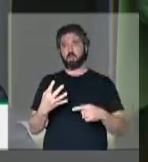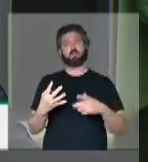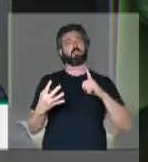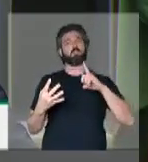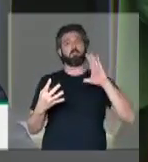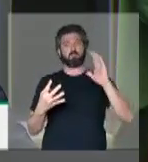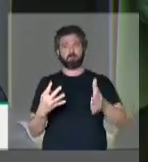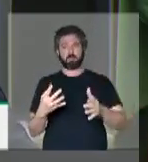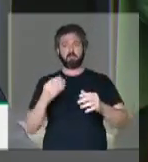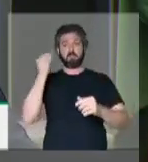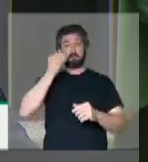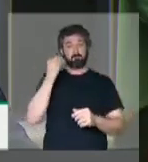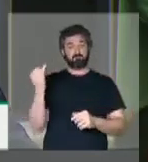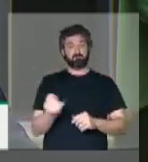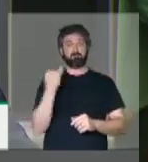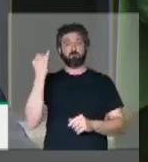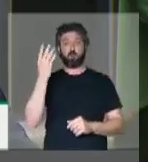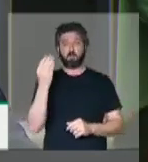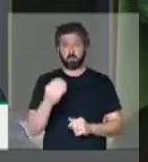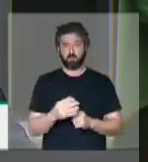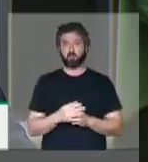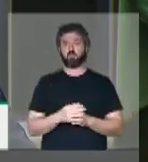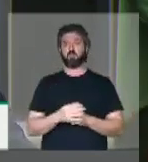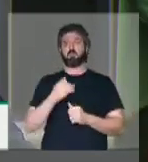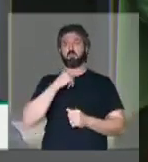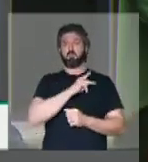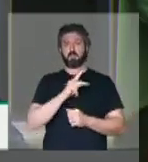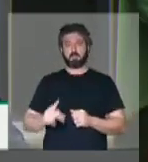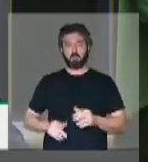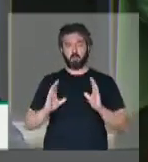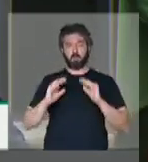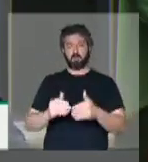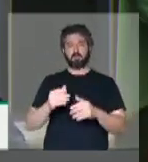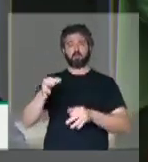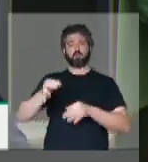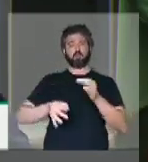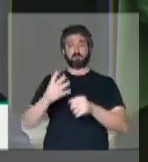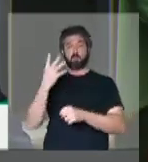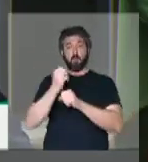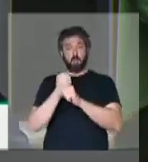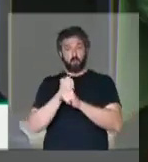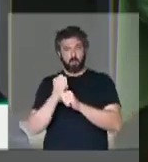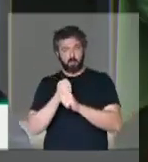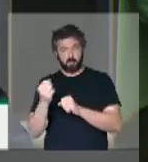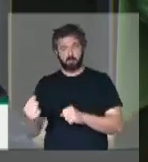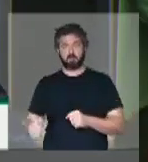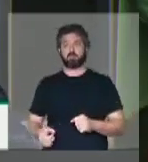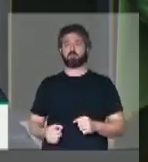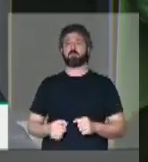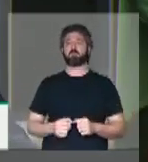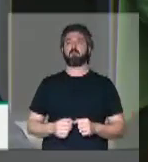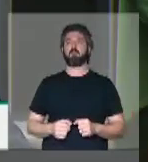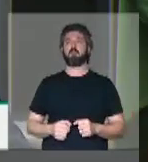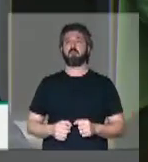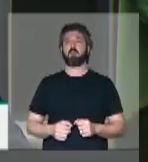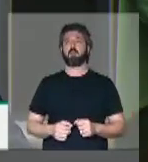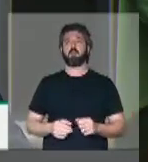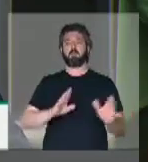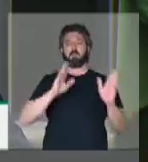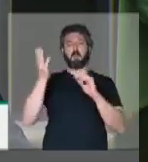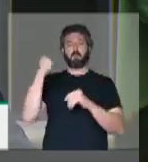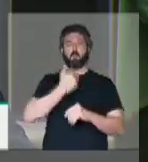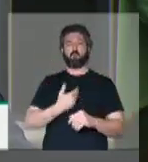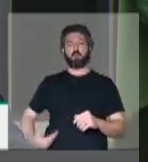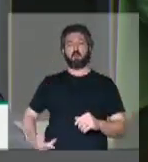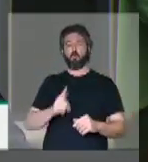algumas experiências importantes, fui presidente da Comissão de Justiça por 4 anos, no primeiro governo do nosso governador Jacques